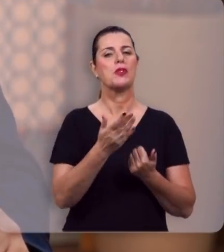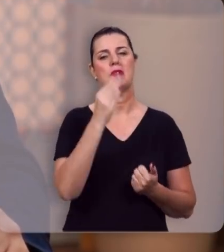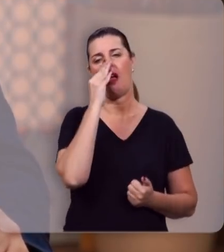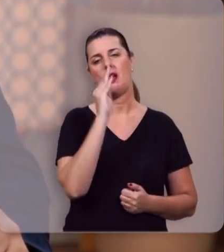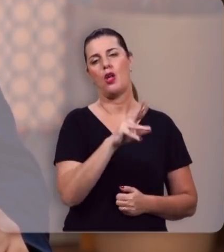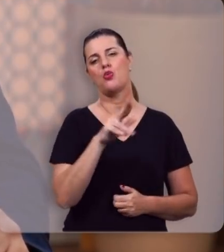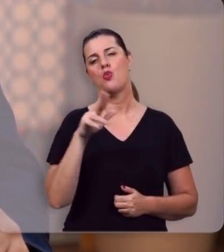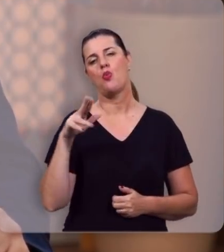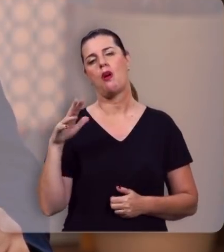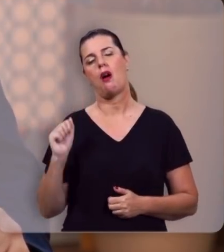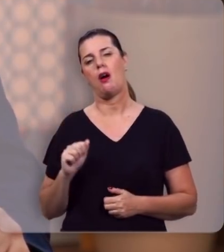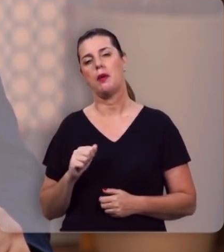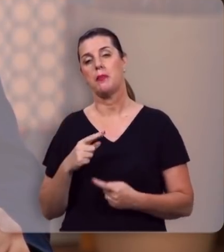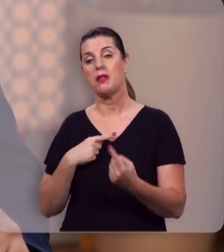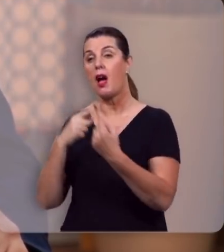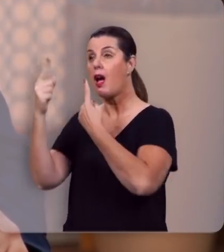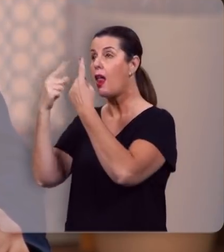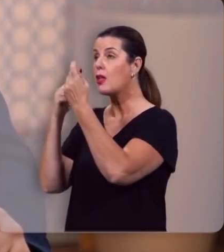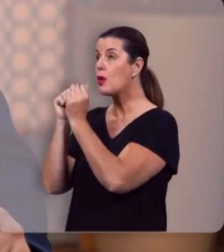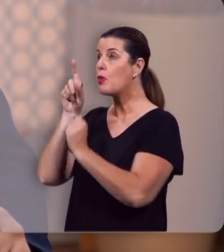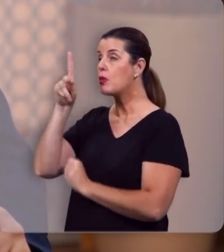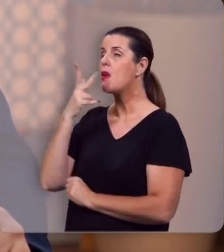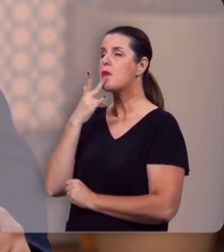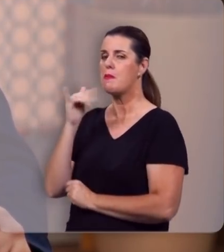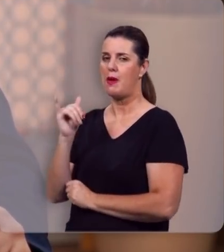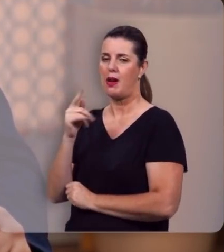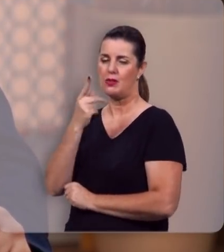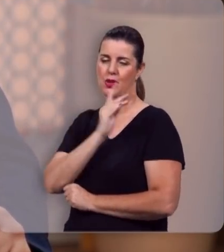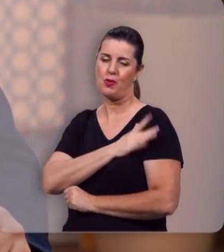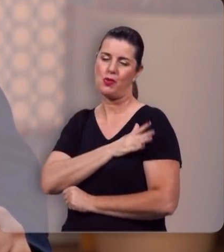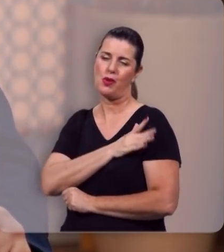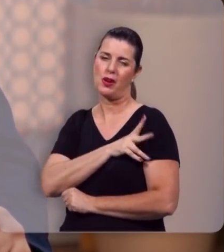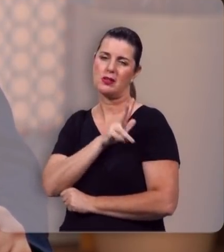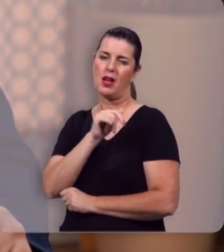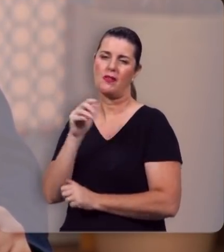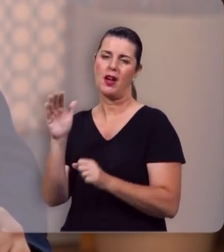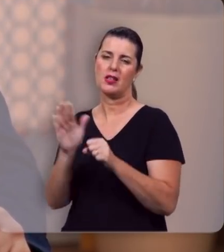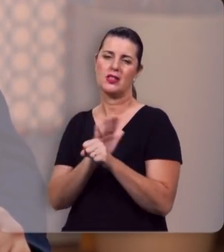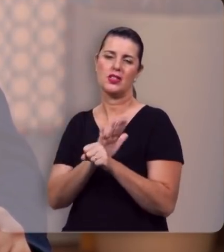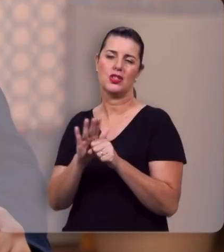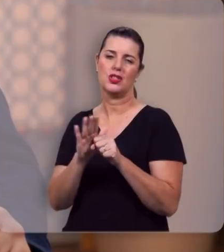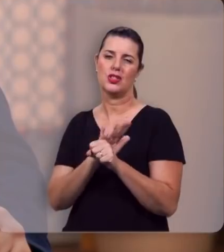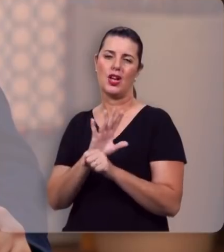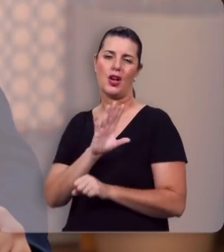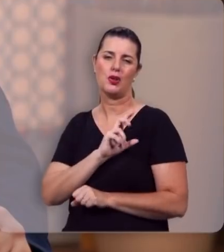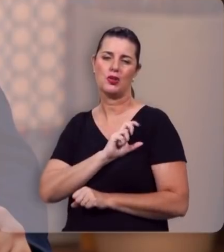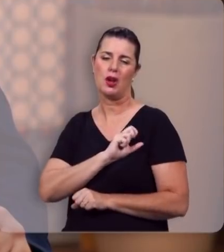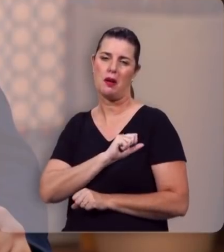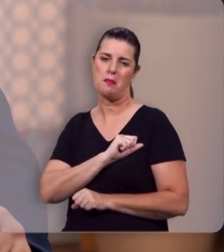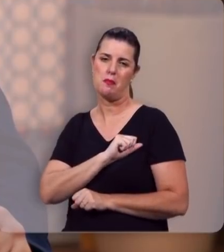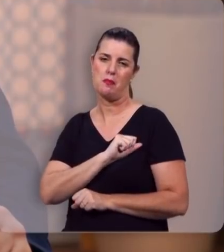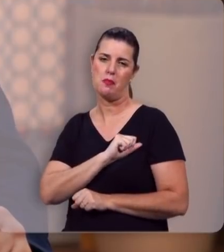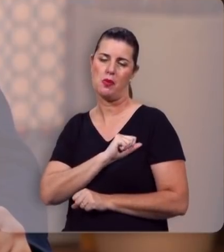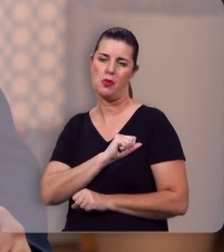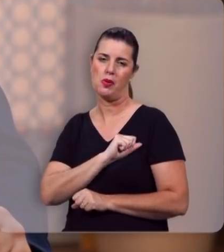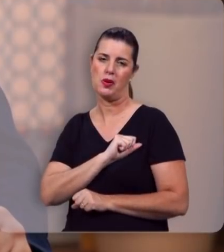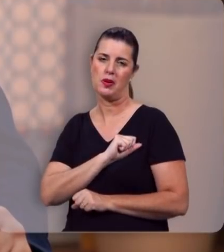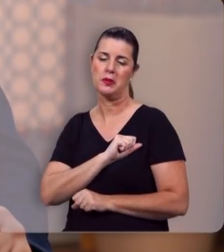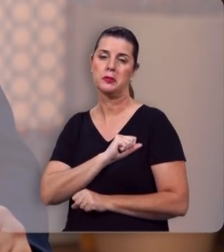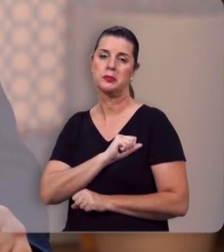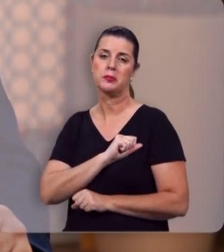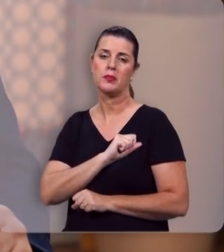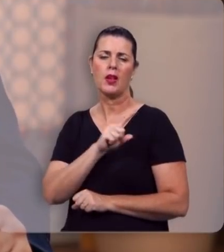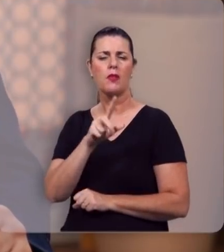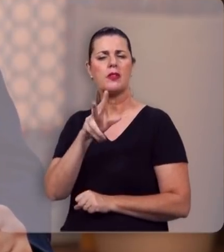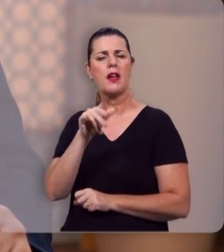um relacionamento com o Pai que está nos céus. E o seu coração vai ser suprido, a sua alma vai ser cheia, e